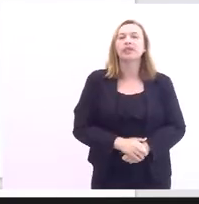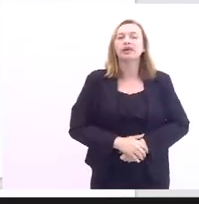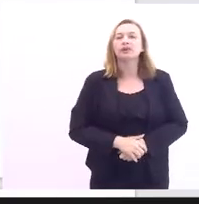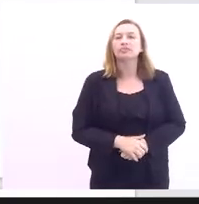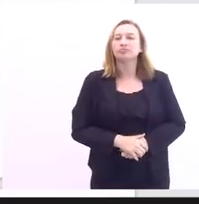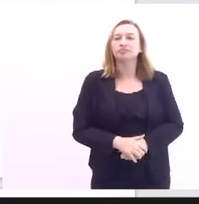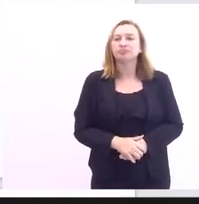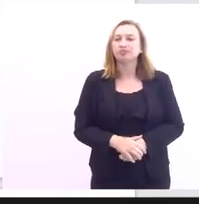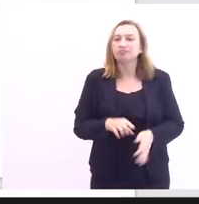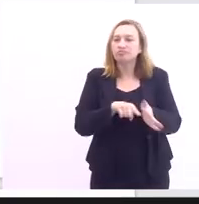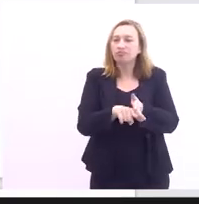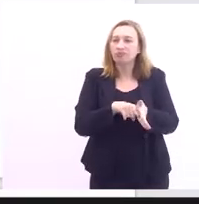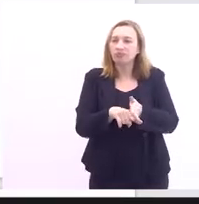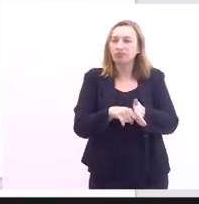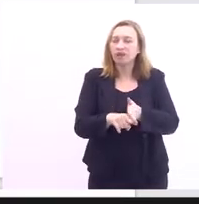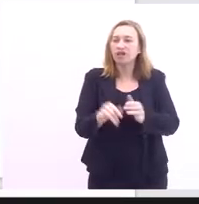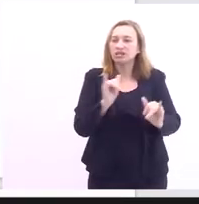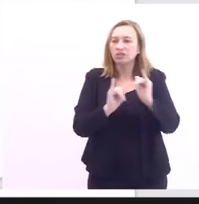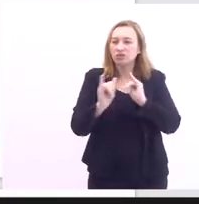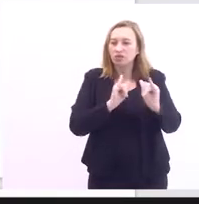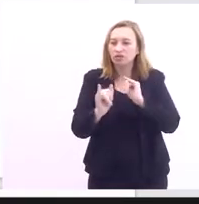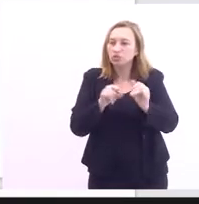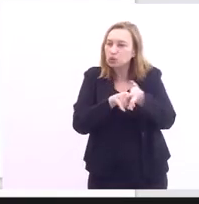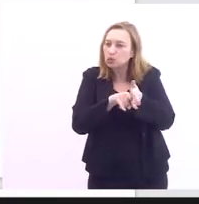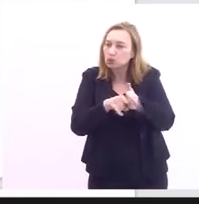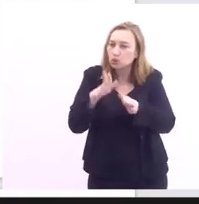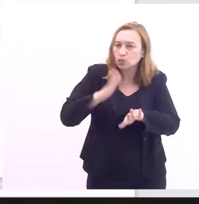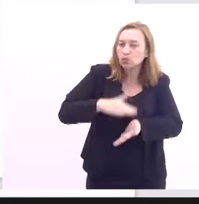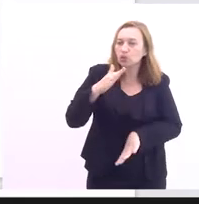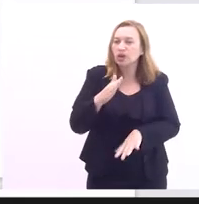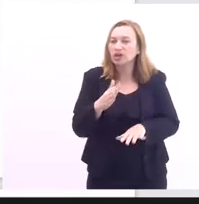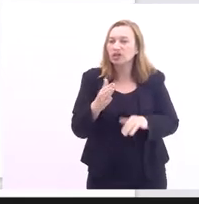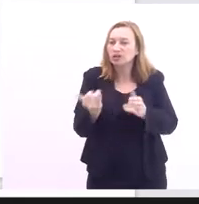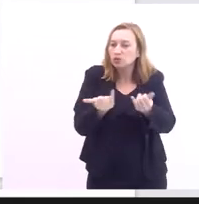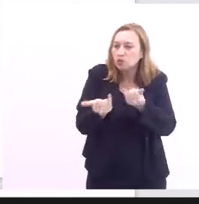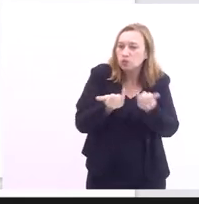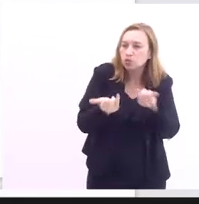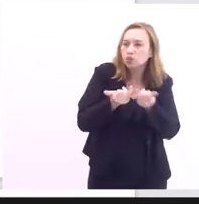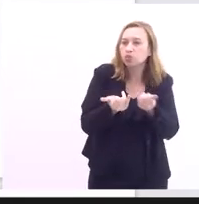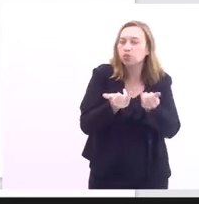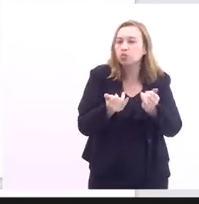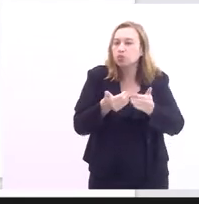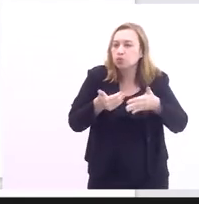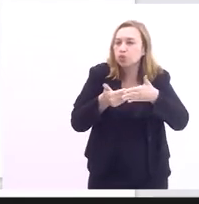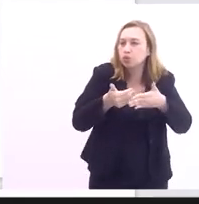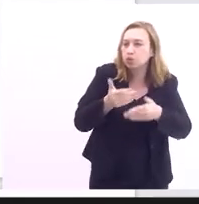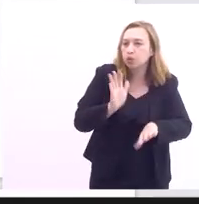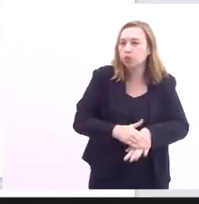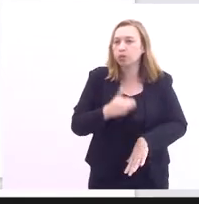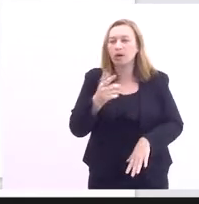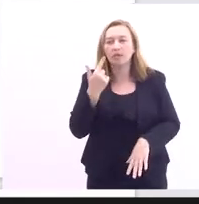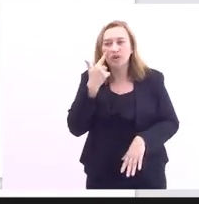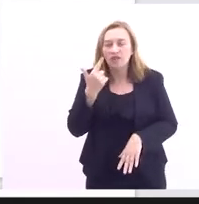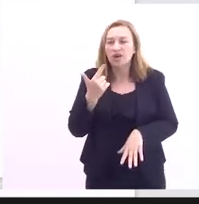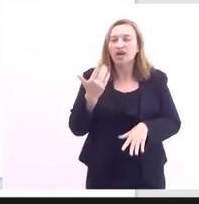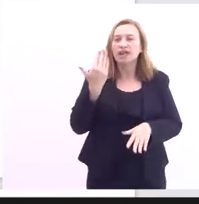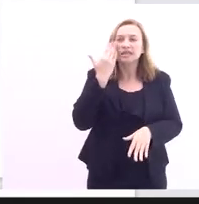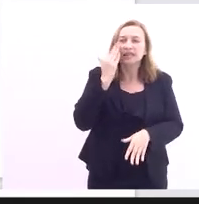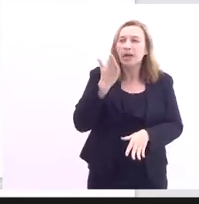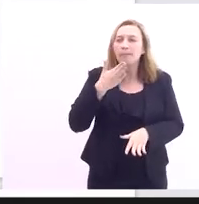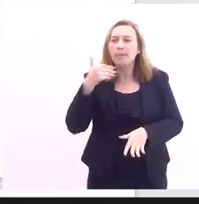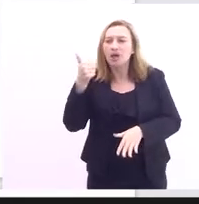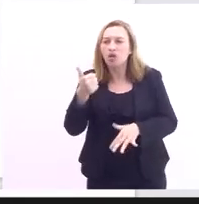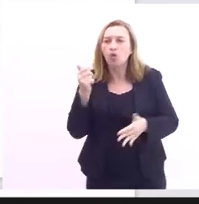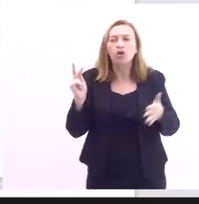de análise dos dados. A gente investiga um pouco melhor, pede mais dados, tem uma maior proximidade com a gente para tentar entender o que realmente